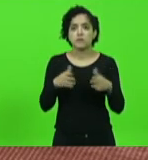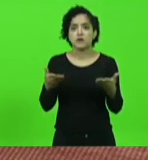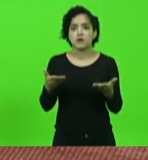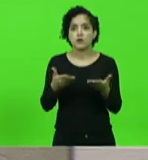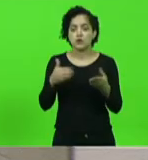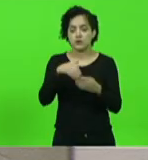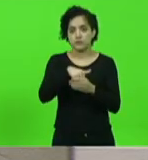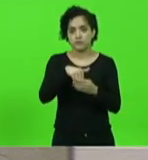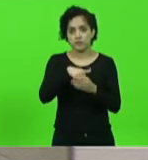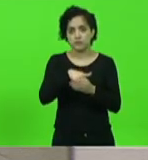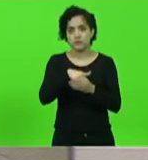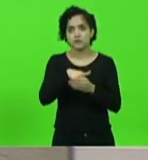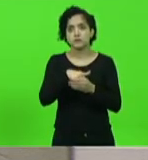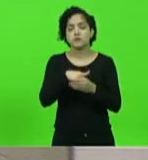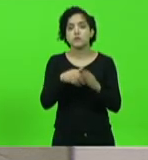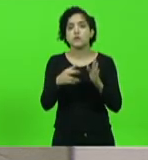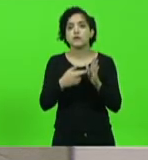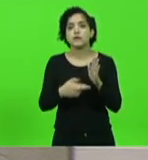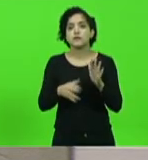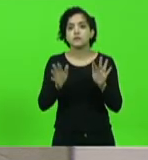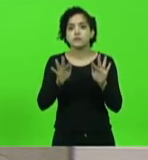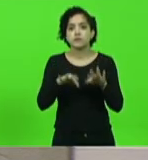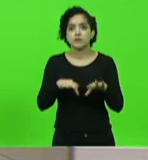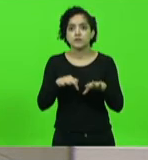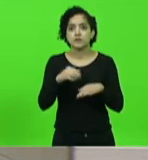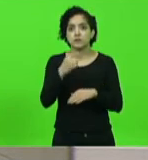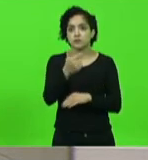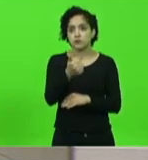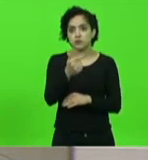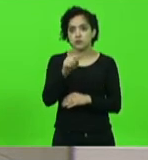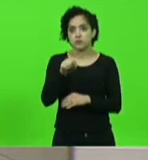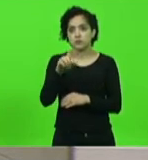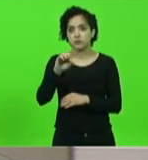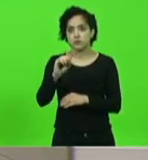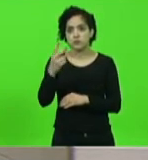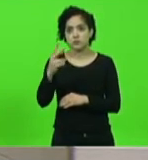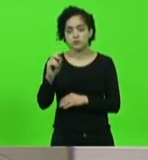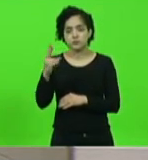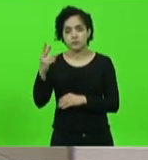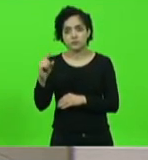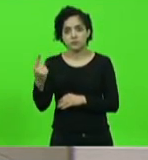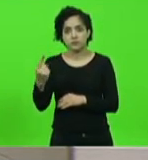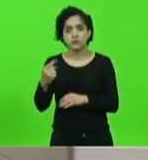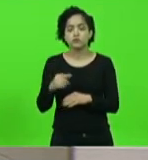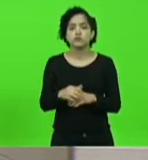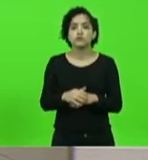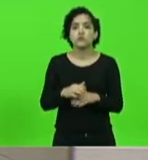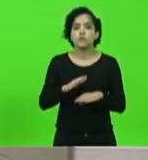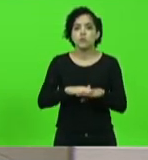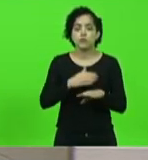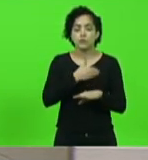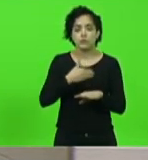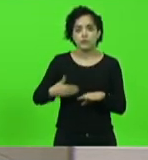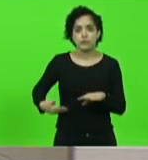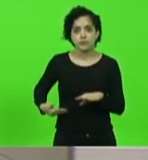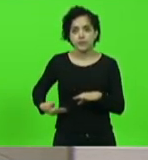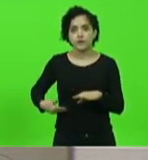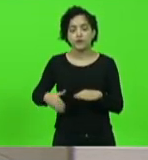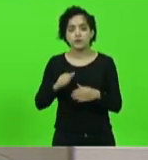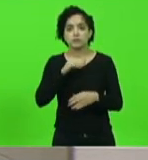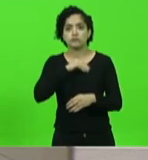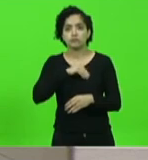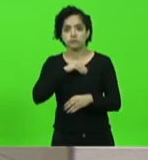votação, redação final do projeto de lei complementar 12.0/2021, autor Governo do Estado, reajusta o subsídio mensal das